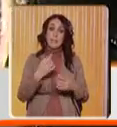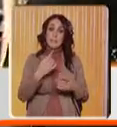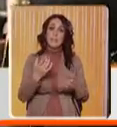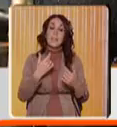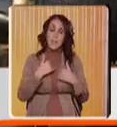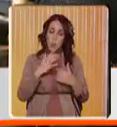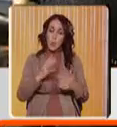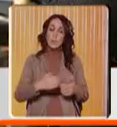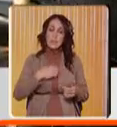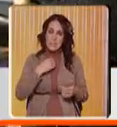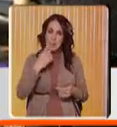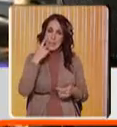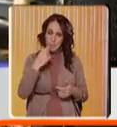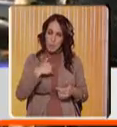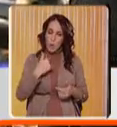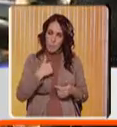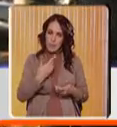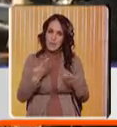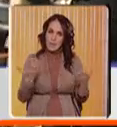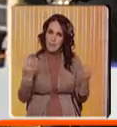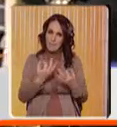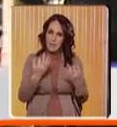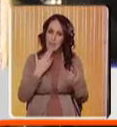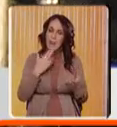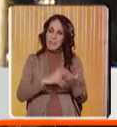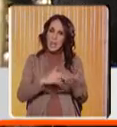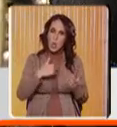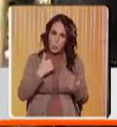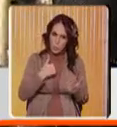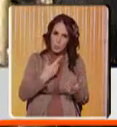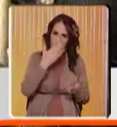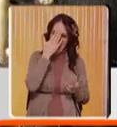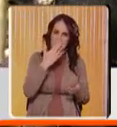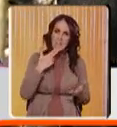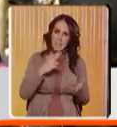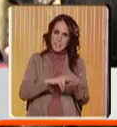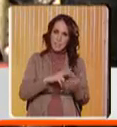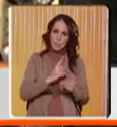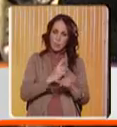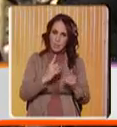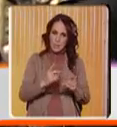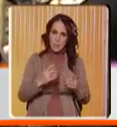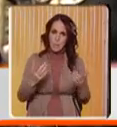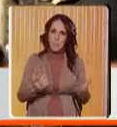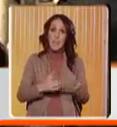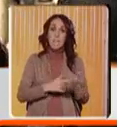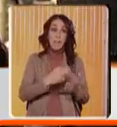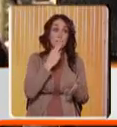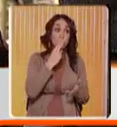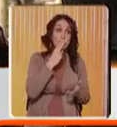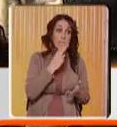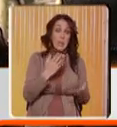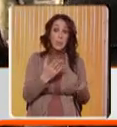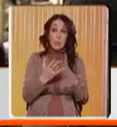Aliás, dizem não. Eu já passei por essa experiência e acho que realmente é verdade. Eu, pessoalmente, acho que é verdade. A falta do